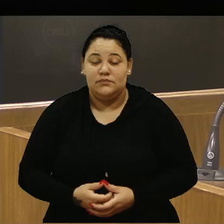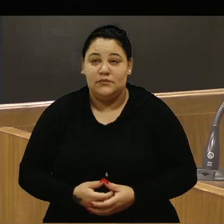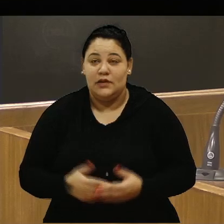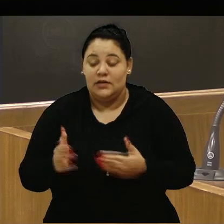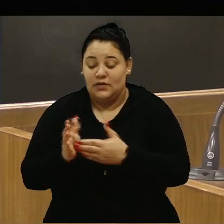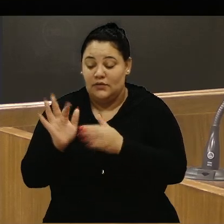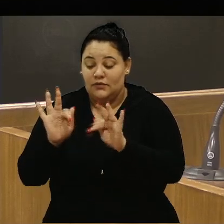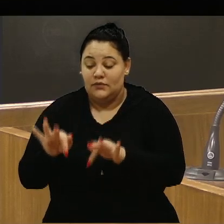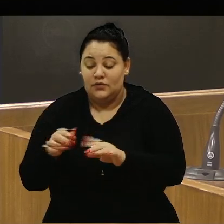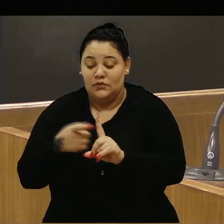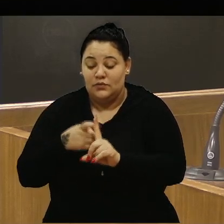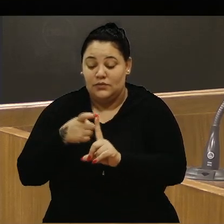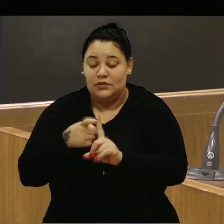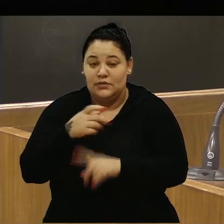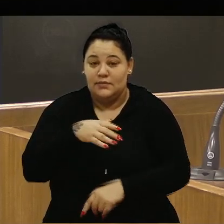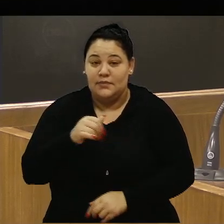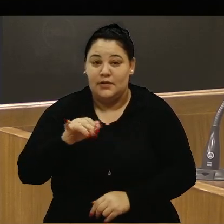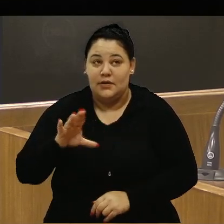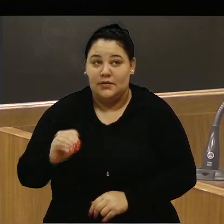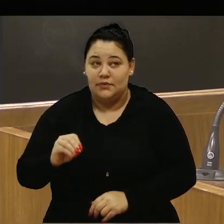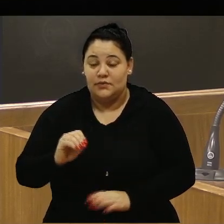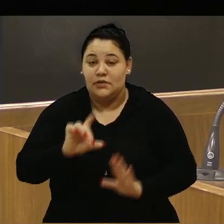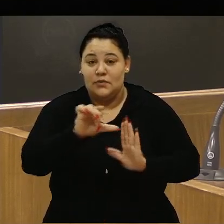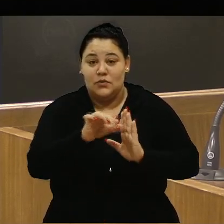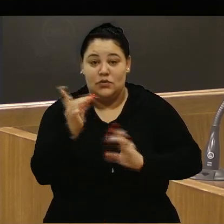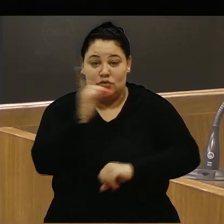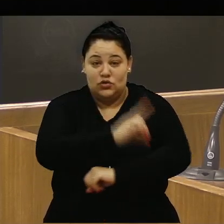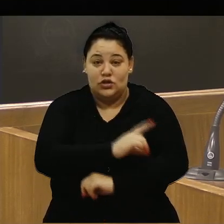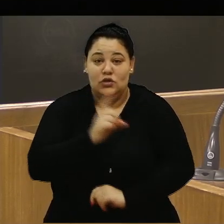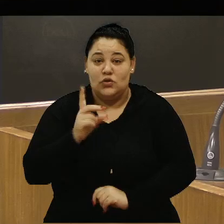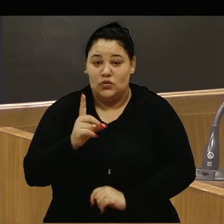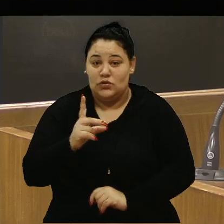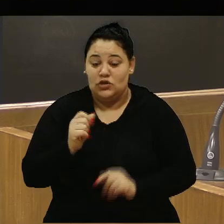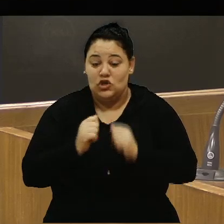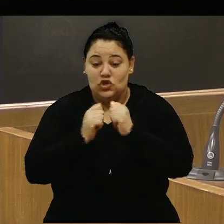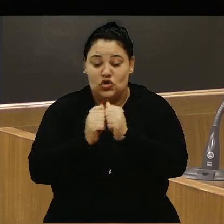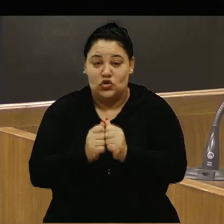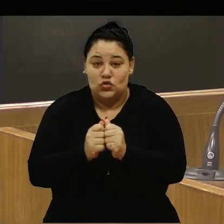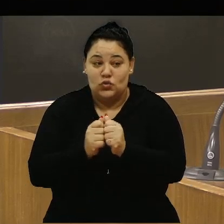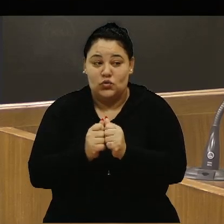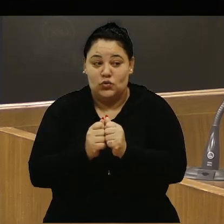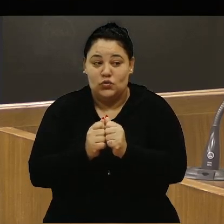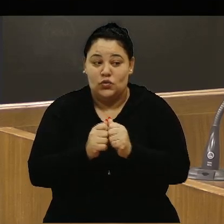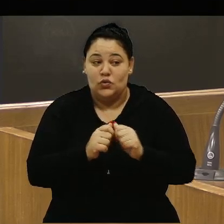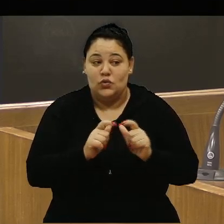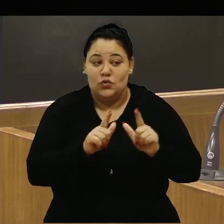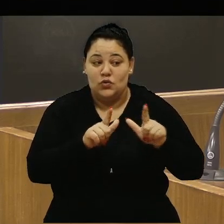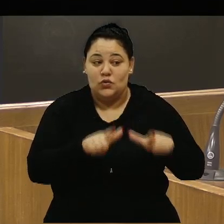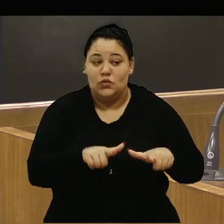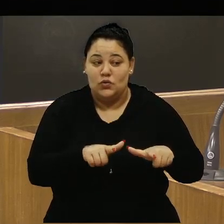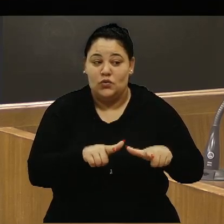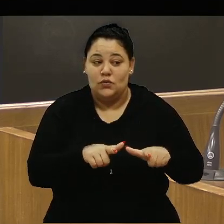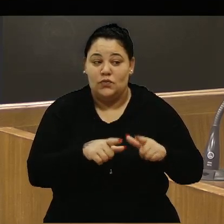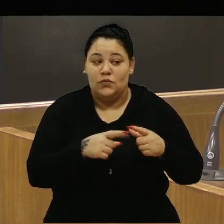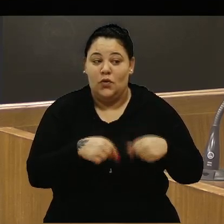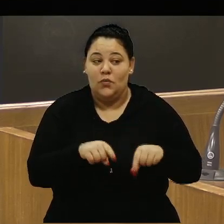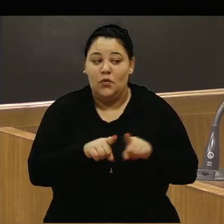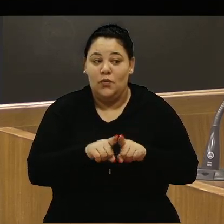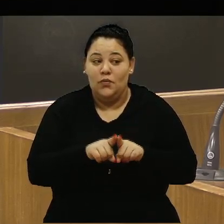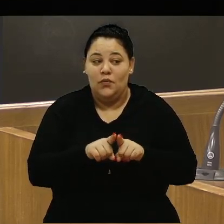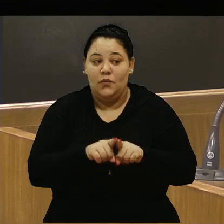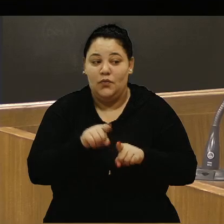mês de maio. Posteriormente, no dia 12, junto à sede campestre do Sindicato dos Metalúrgicos de Caxias do